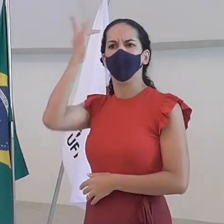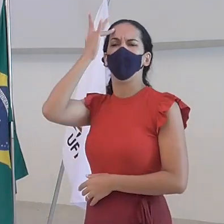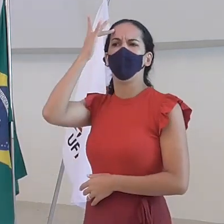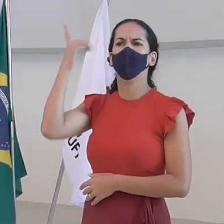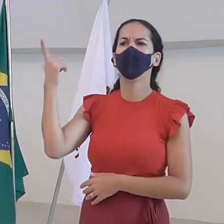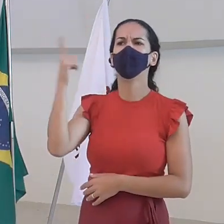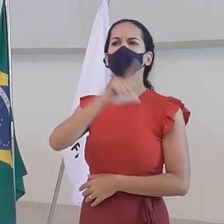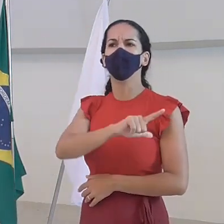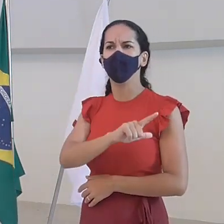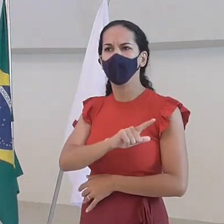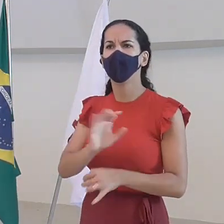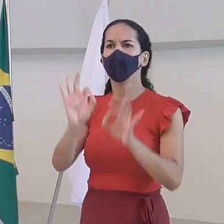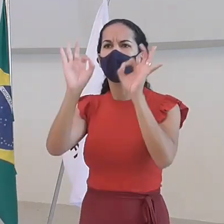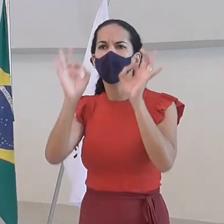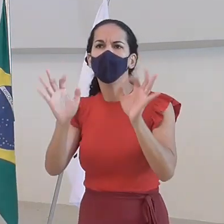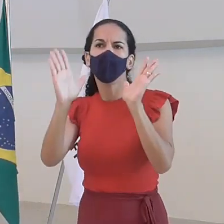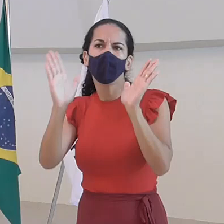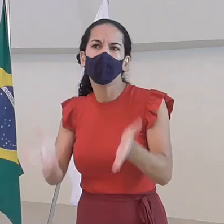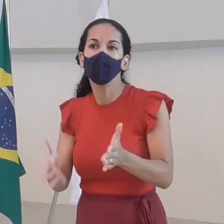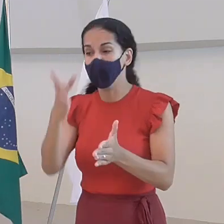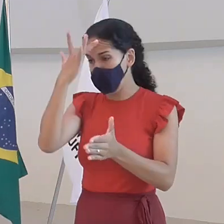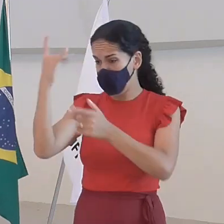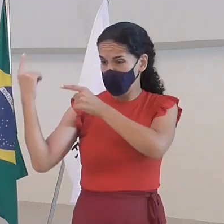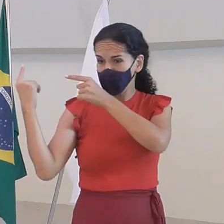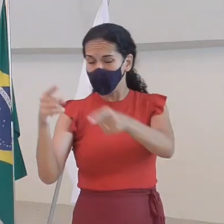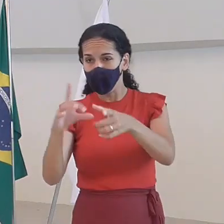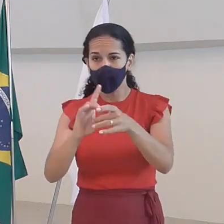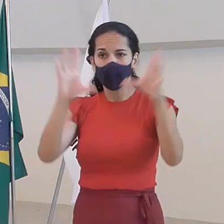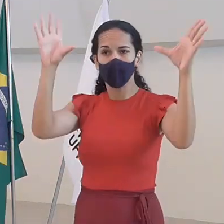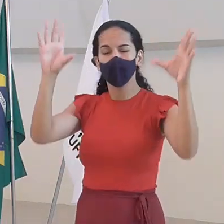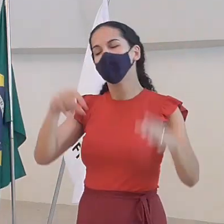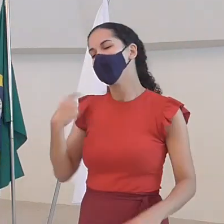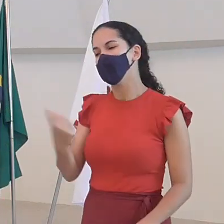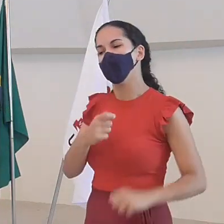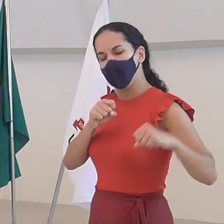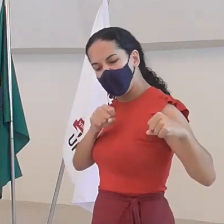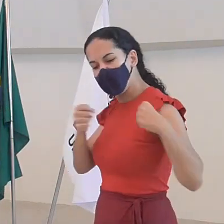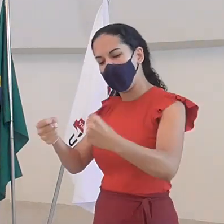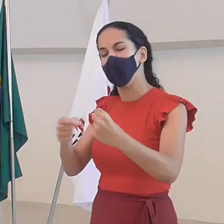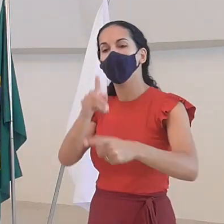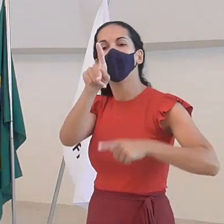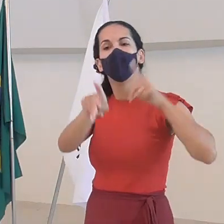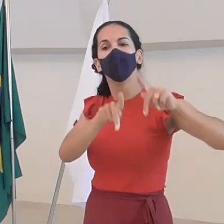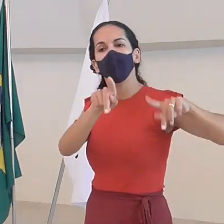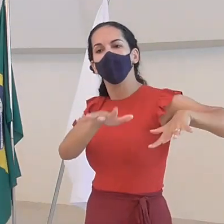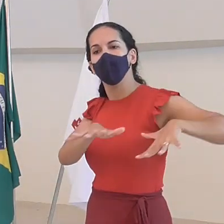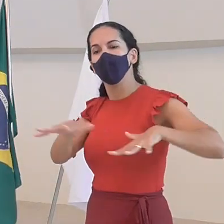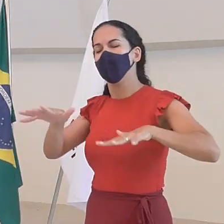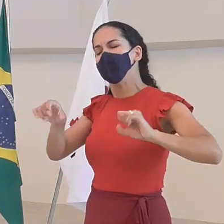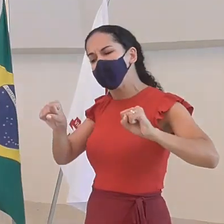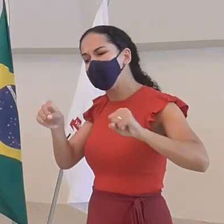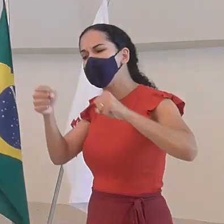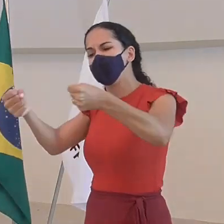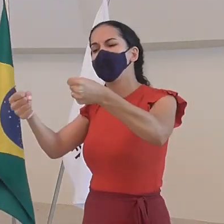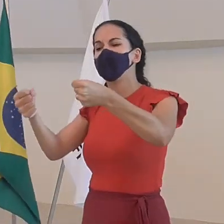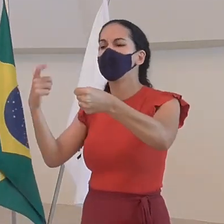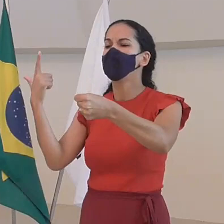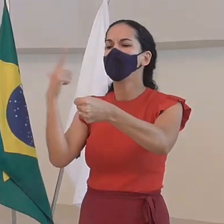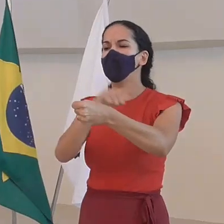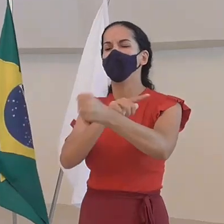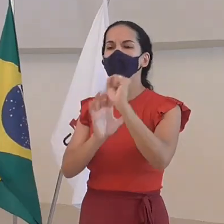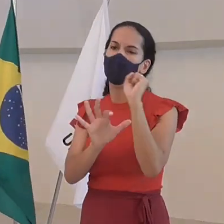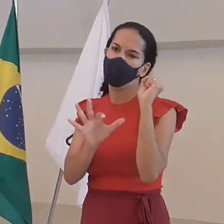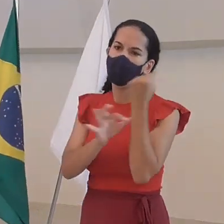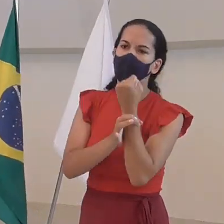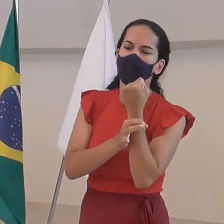do que imaginam os adversários da democracia. Sabemos deixar ao lado divergências menores em prol de